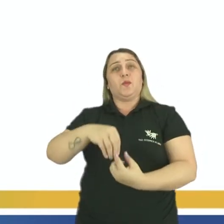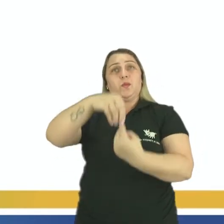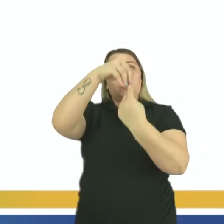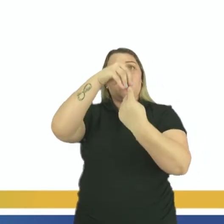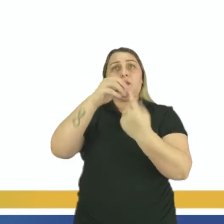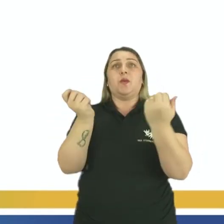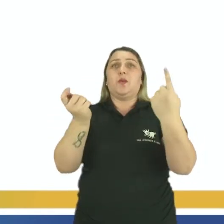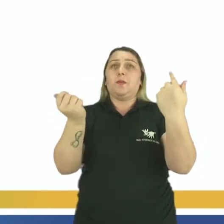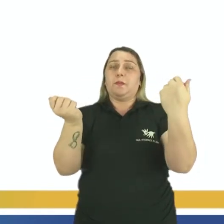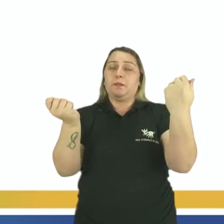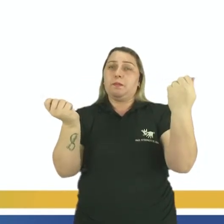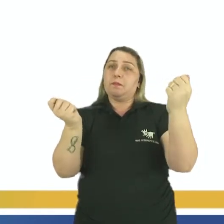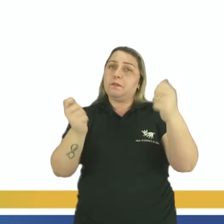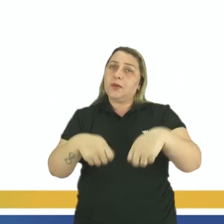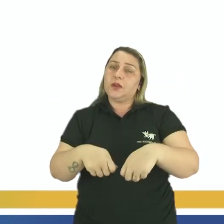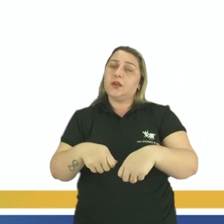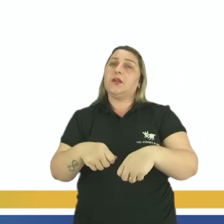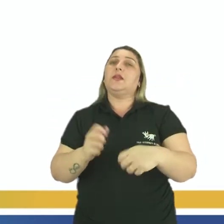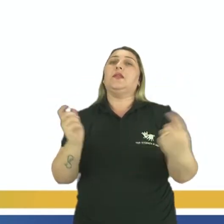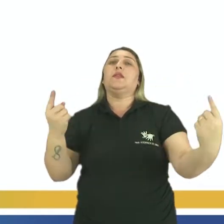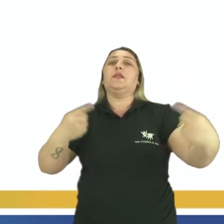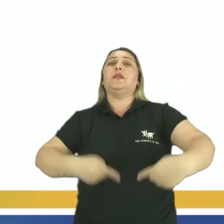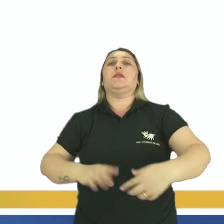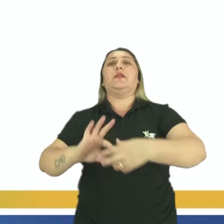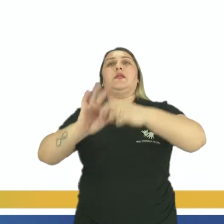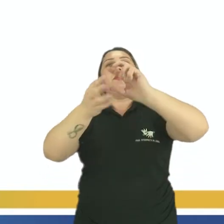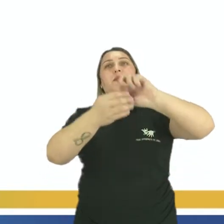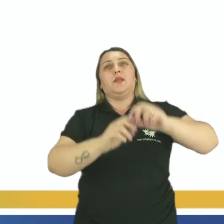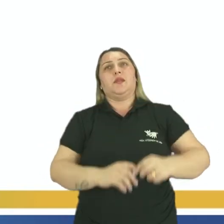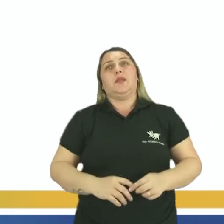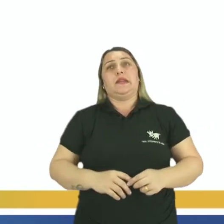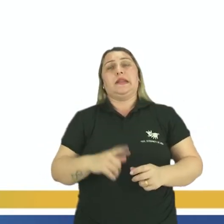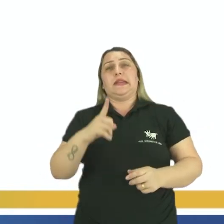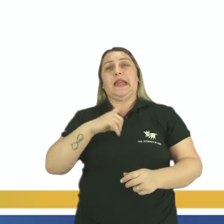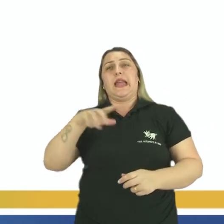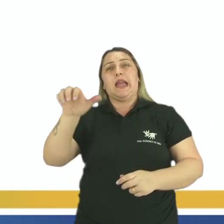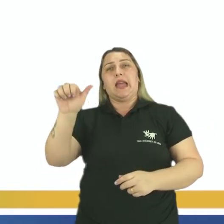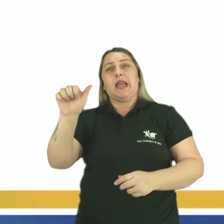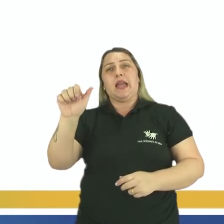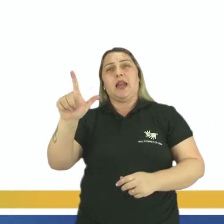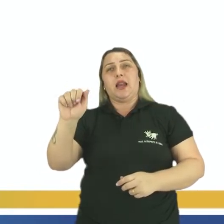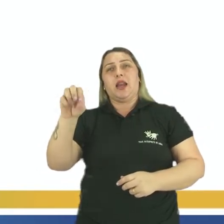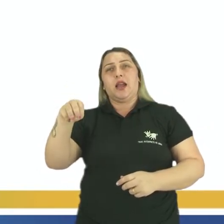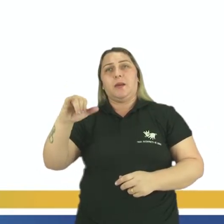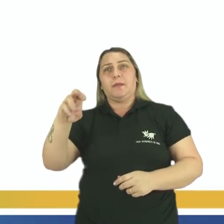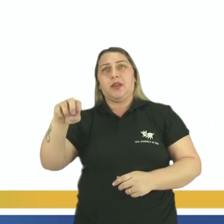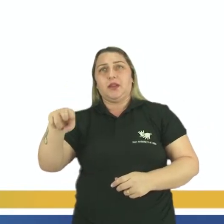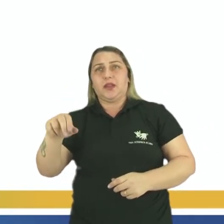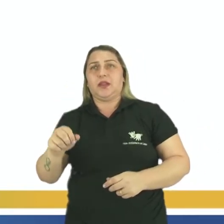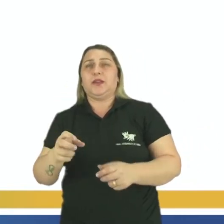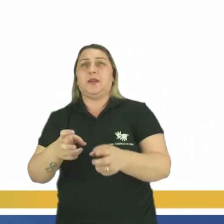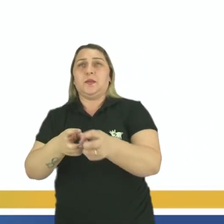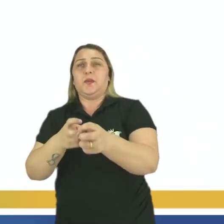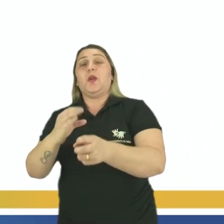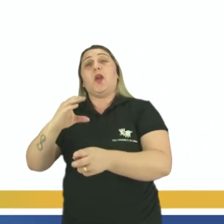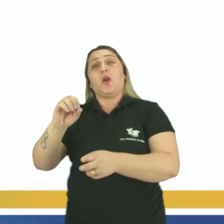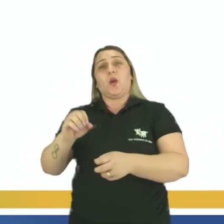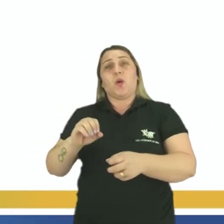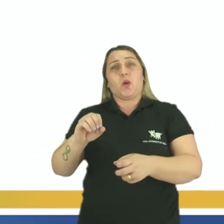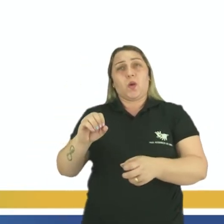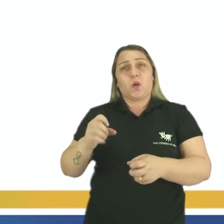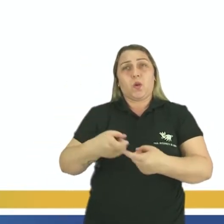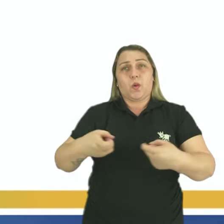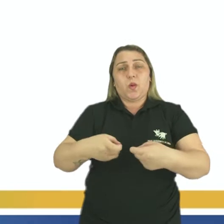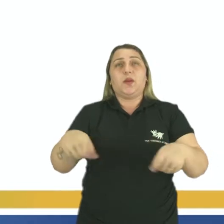permitido nas disputas olímpicas e é formado por lâminas, punho e corda. Utilizado nos